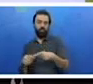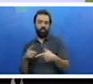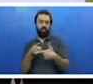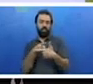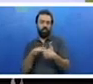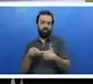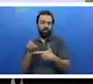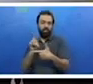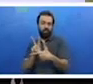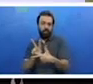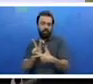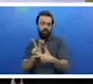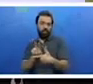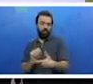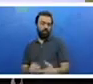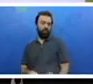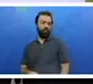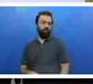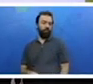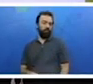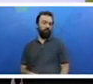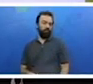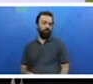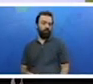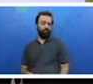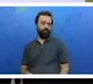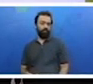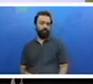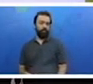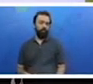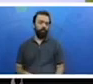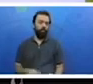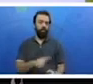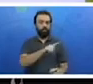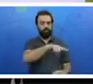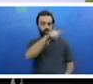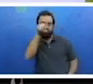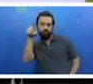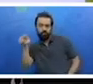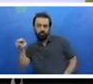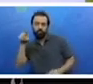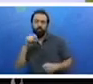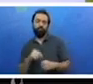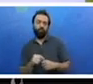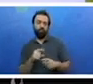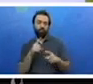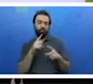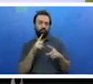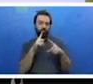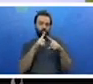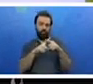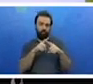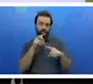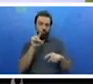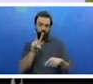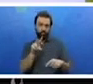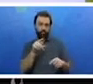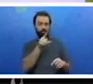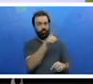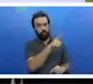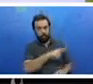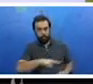2. Observem que o caminho que a gente está fazendo, ó, daqui para cá, tem que ser o mesmo caminho